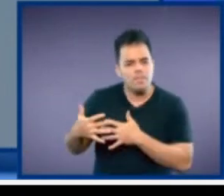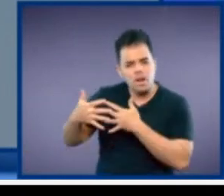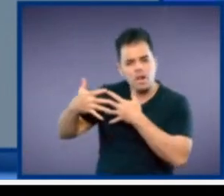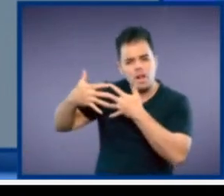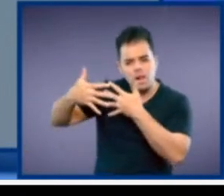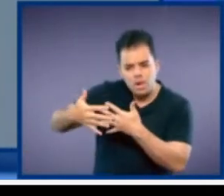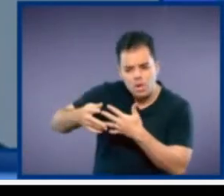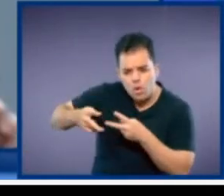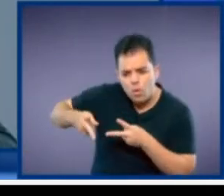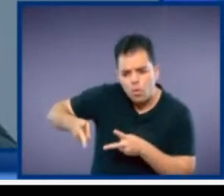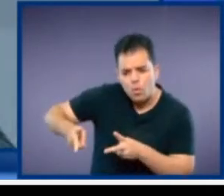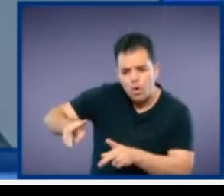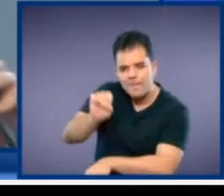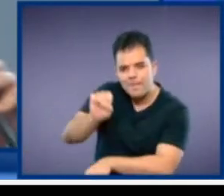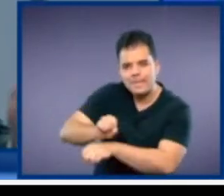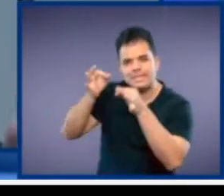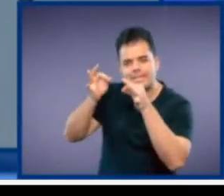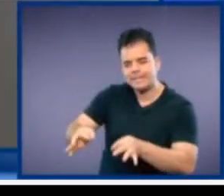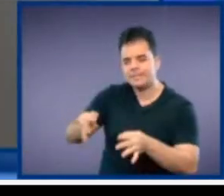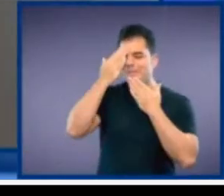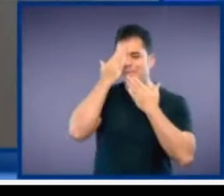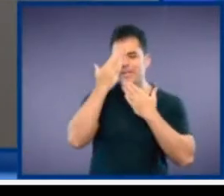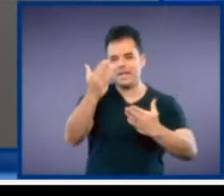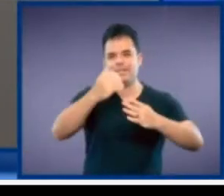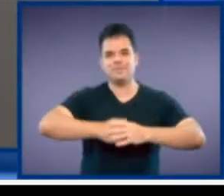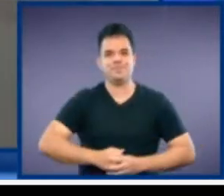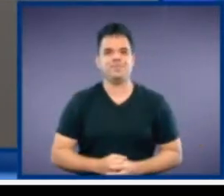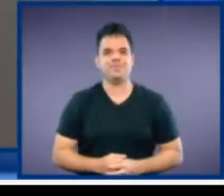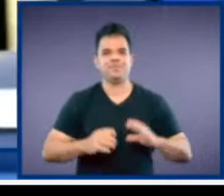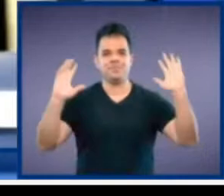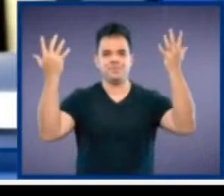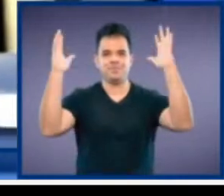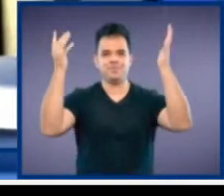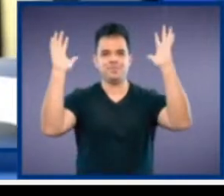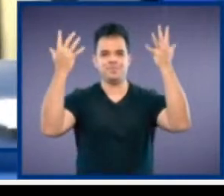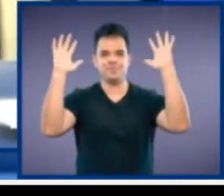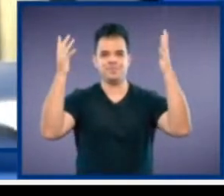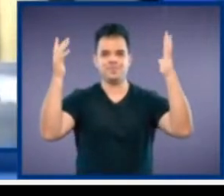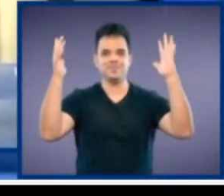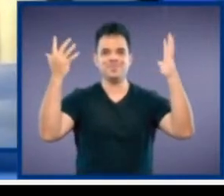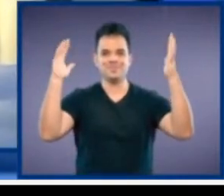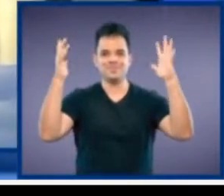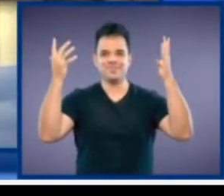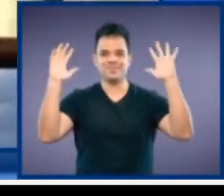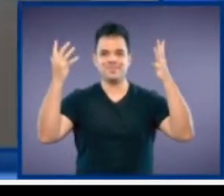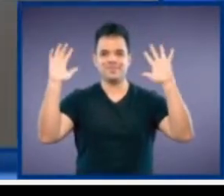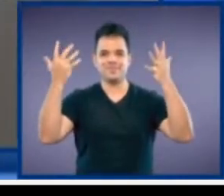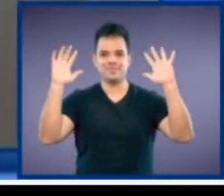prosperidade. Muito obrigado.